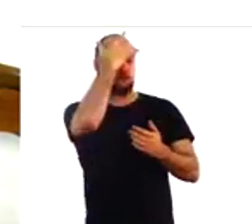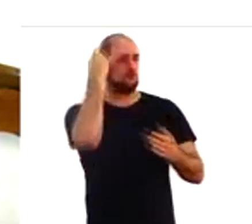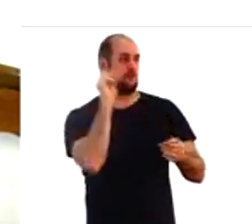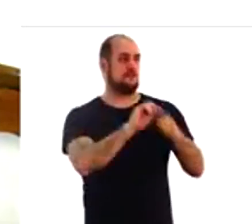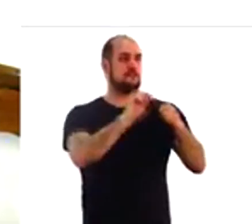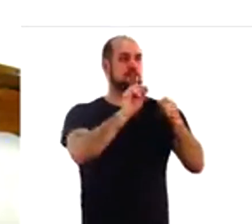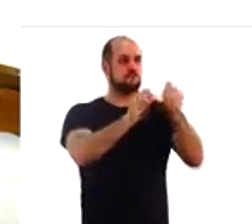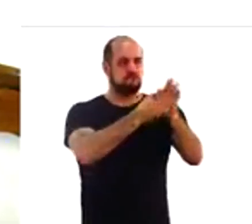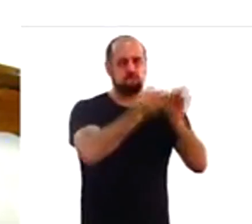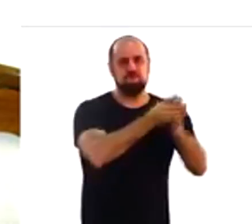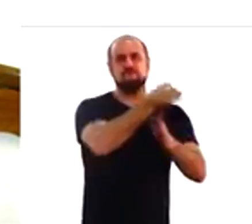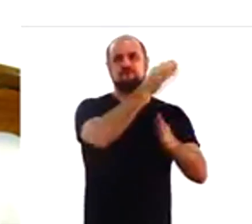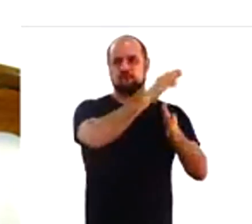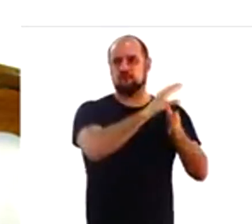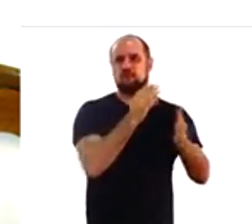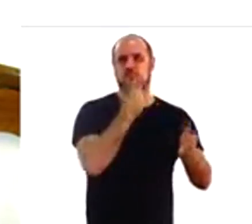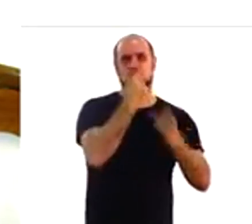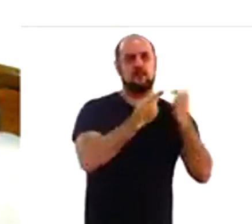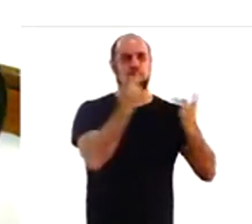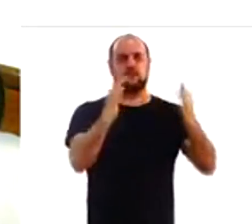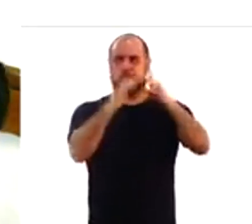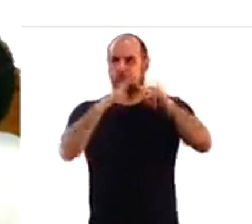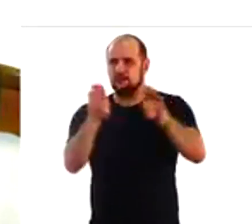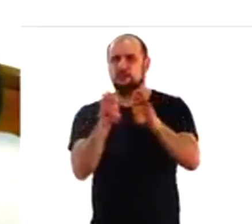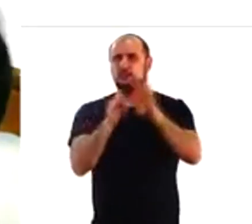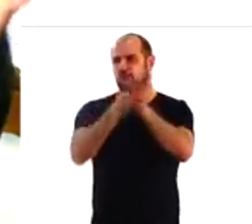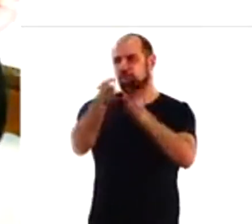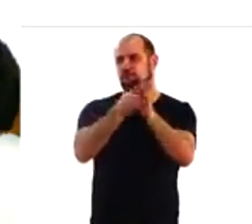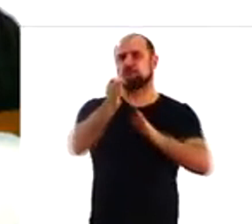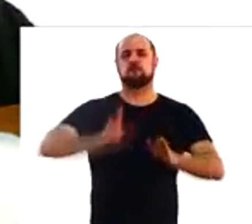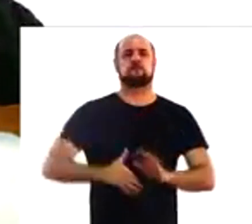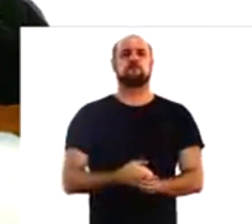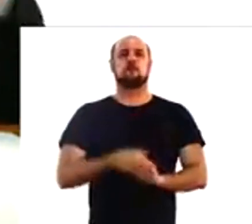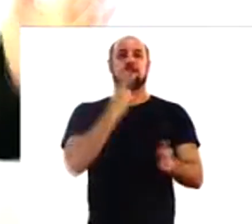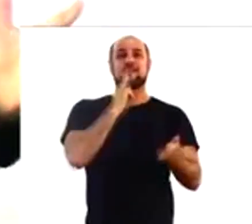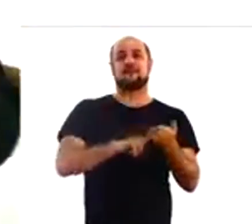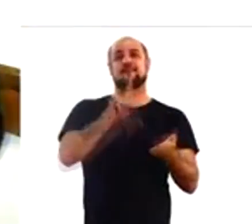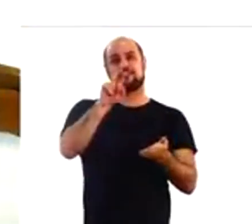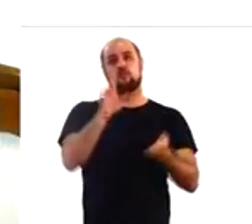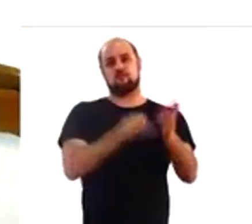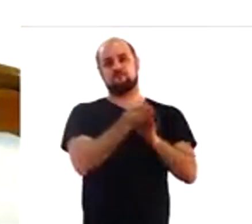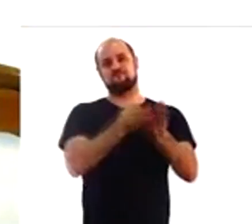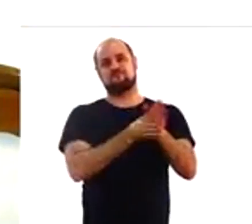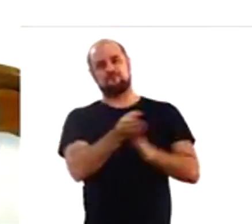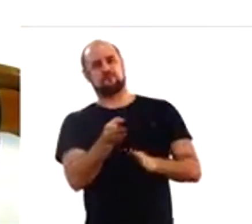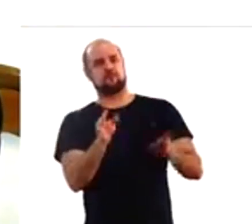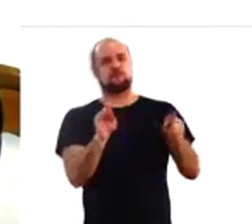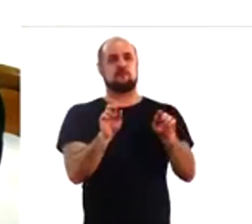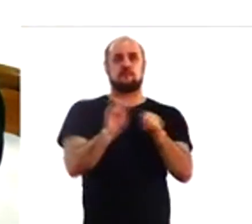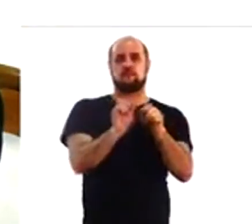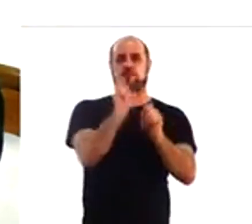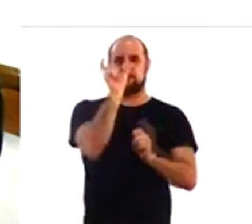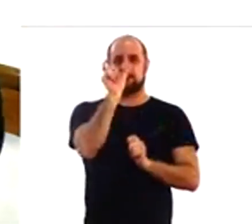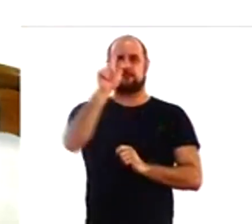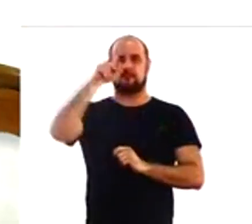sendo ordenado, e parênese a igreja também. Então essa é uma carta assim, uma espécie de parênese que é feita,